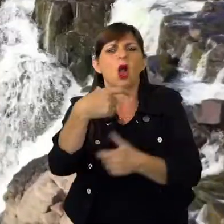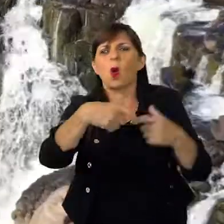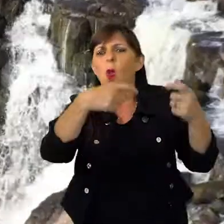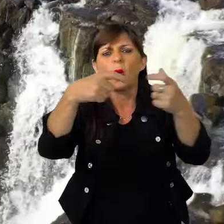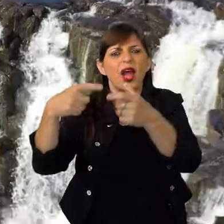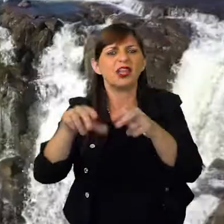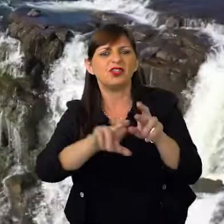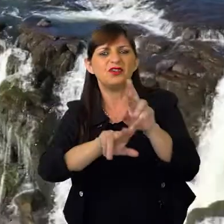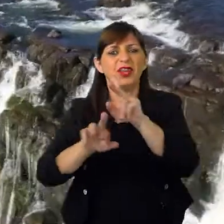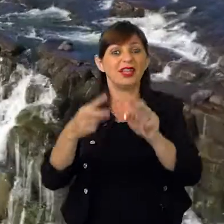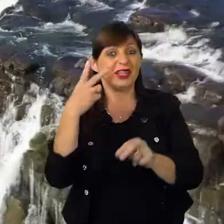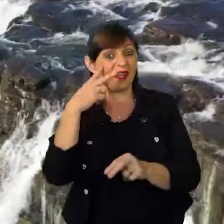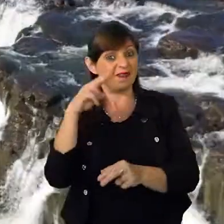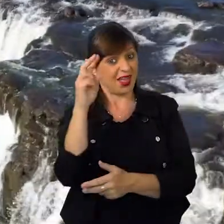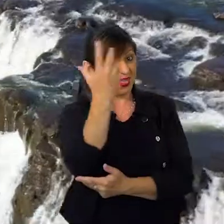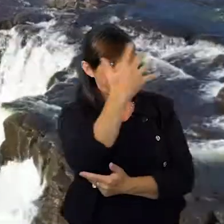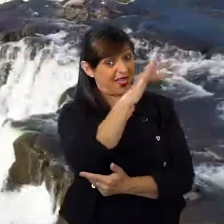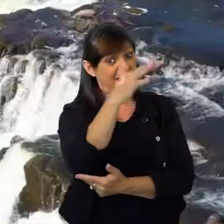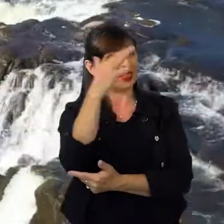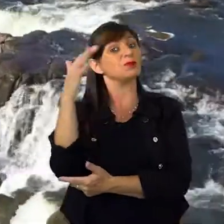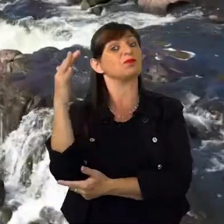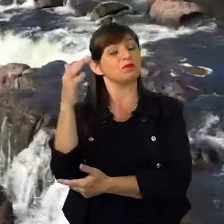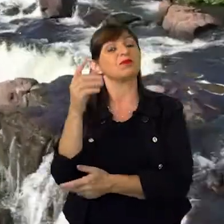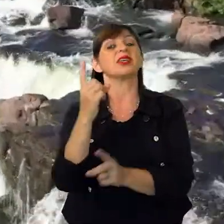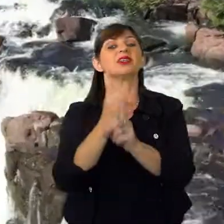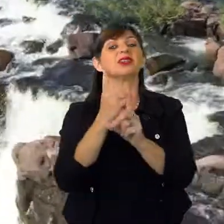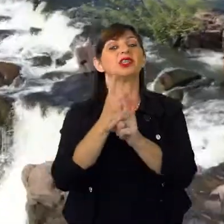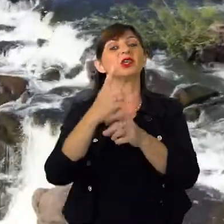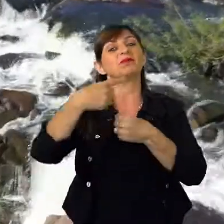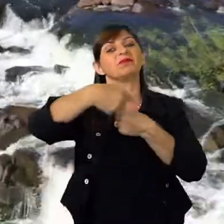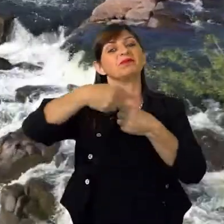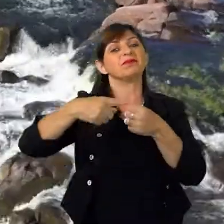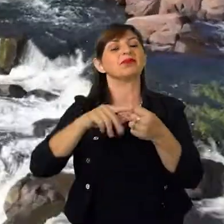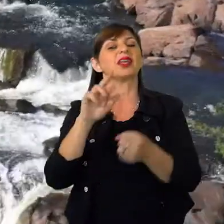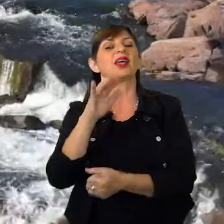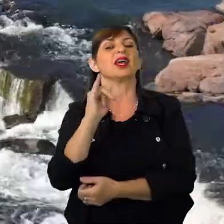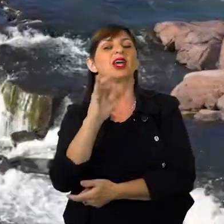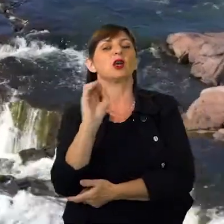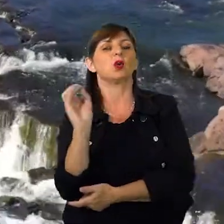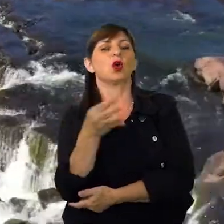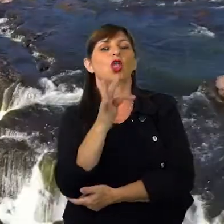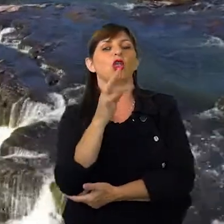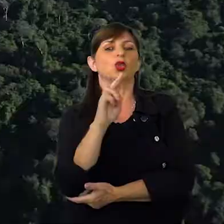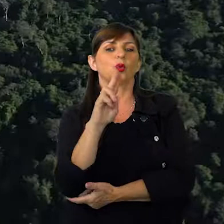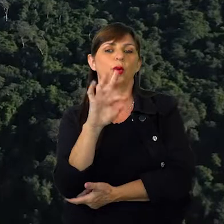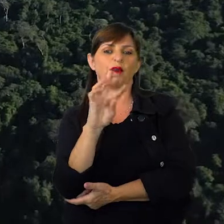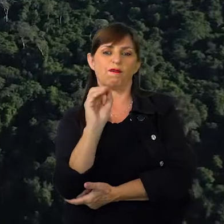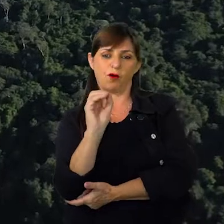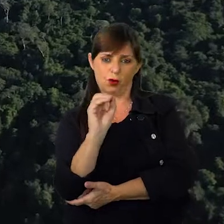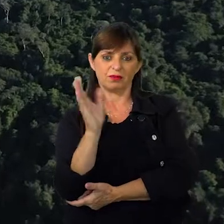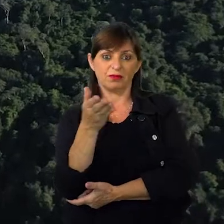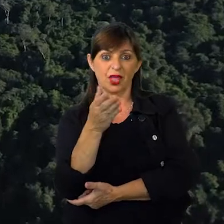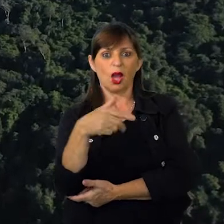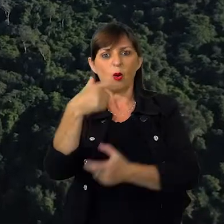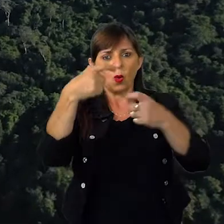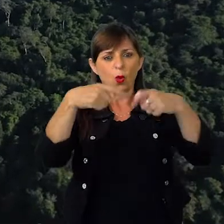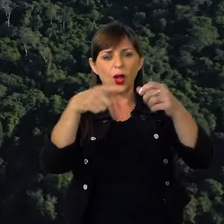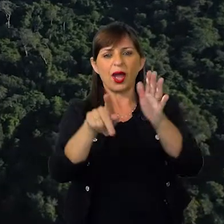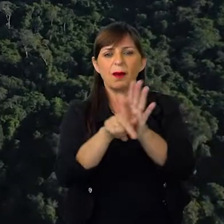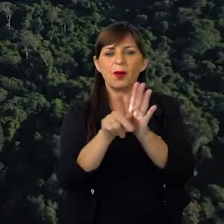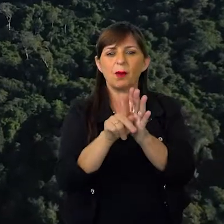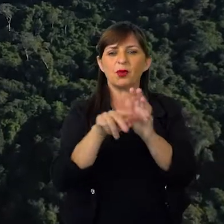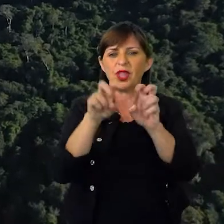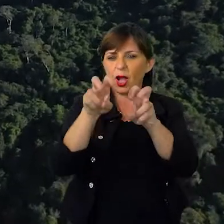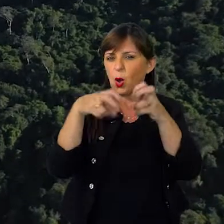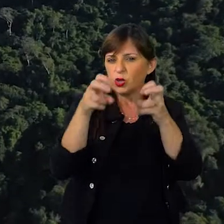do yucumã se encontra protegido no Parque Estadual do Turvo na cidade de derrubadas Rio Grande do Sul reserva ecológica com aproximadamente